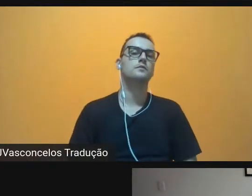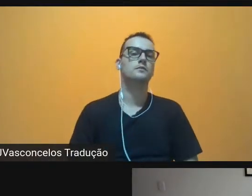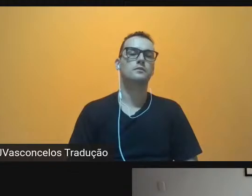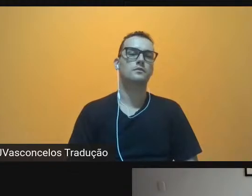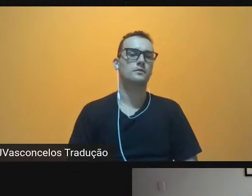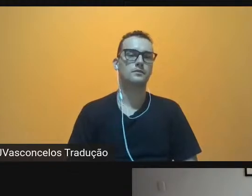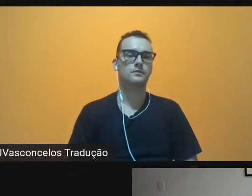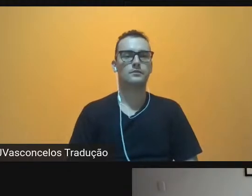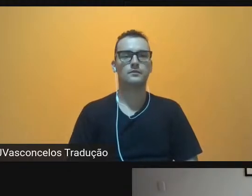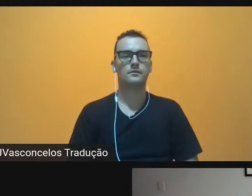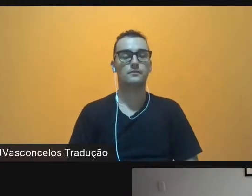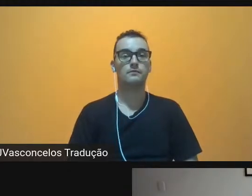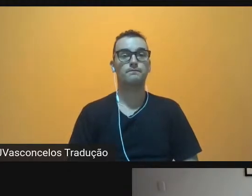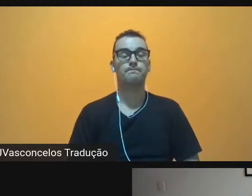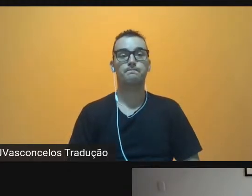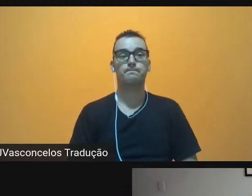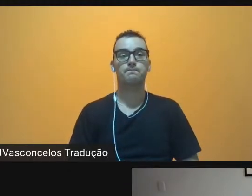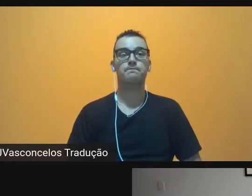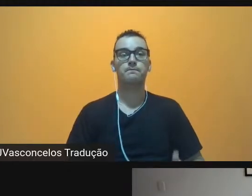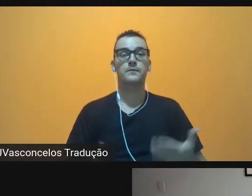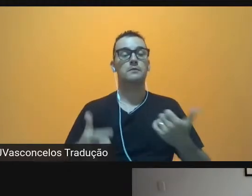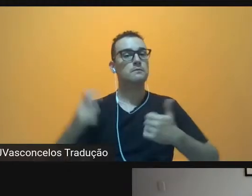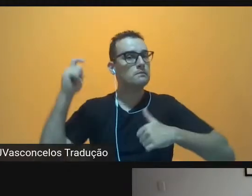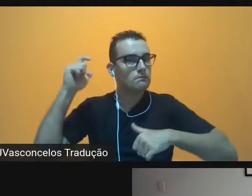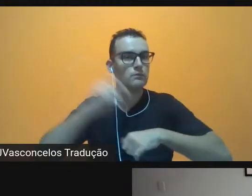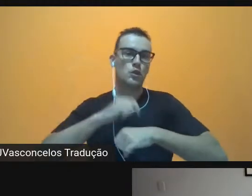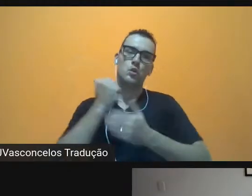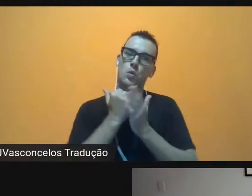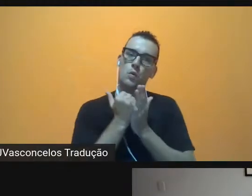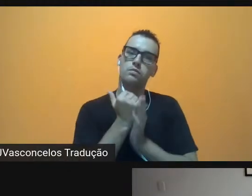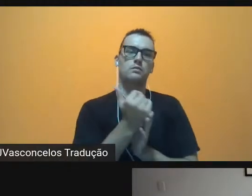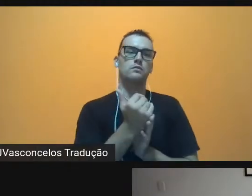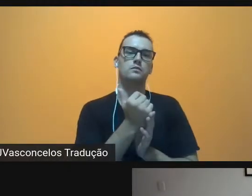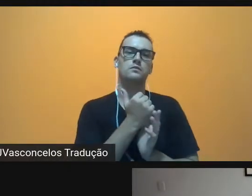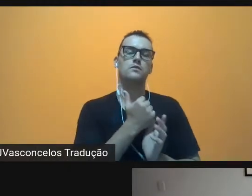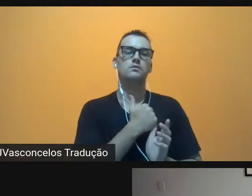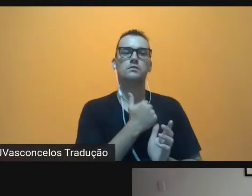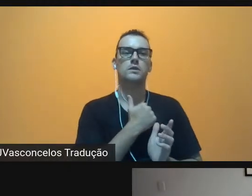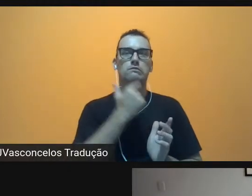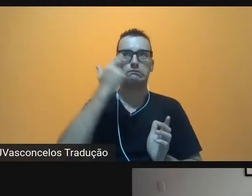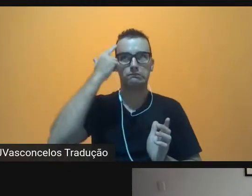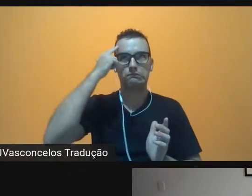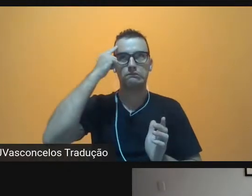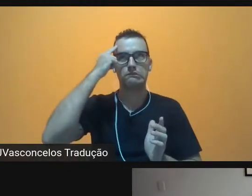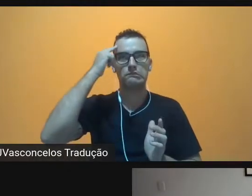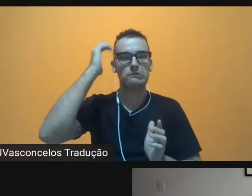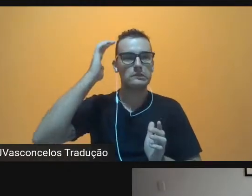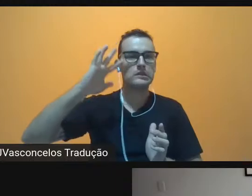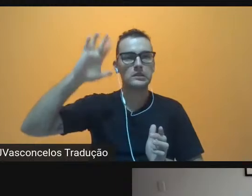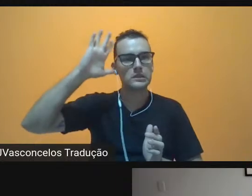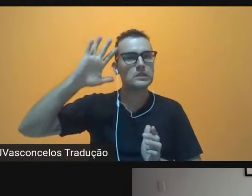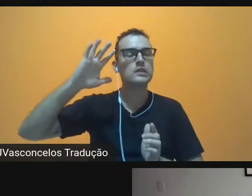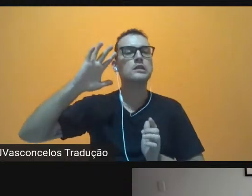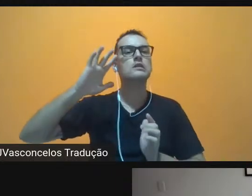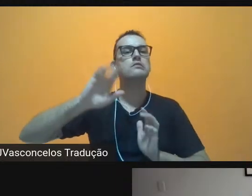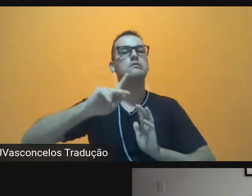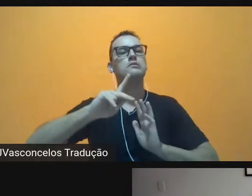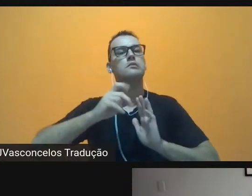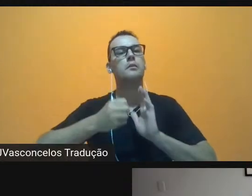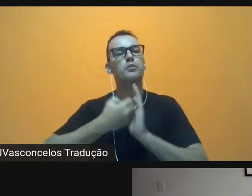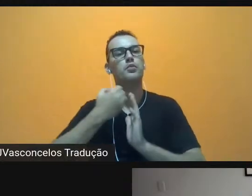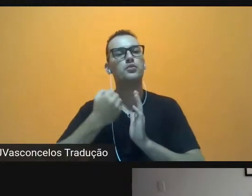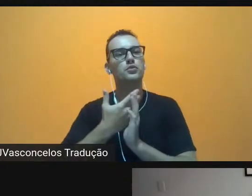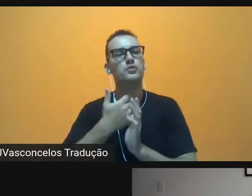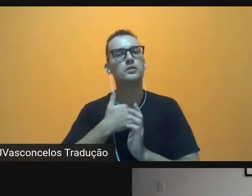De cara, assim, quando eu estava pensando nesse produto, eu já vislumbrava que